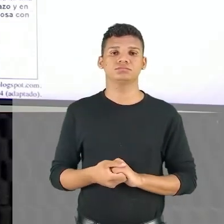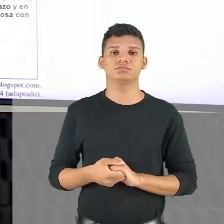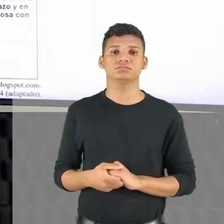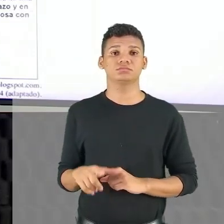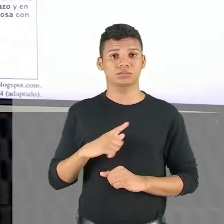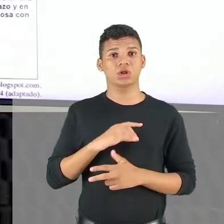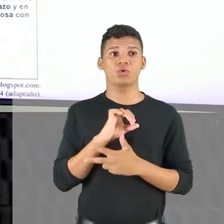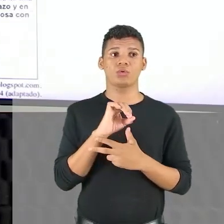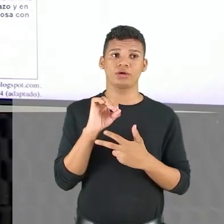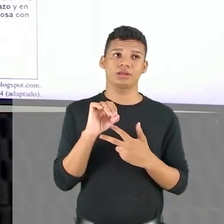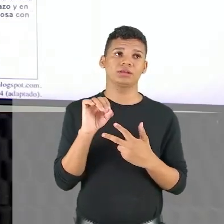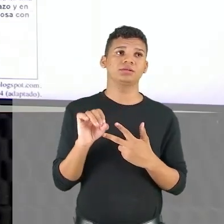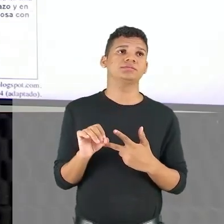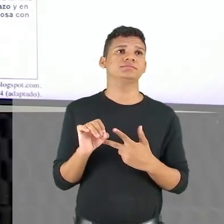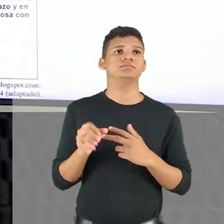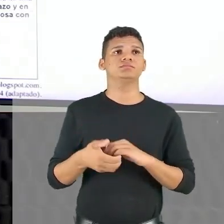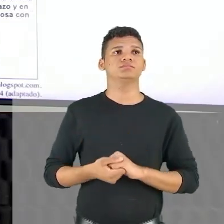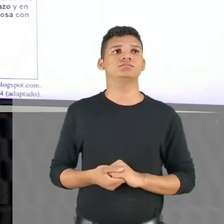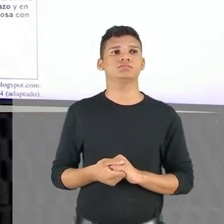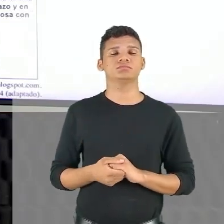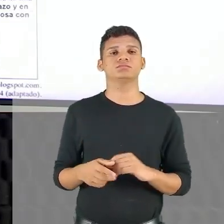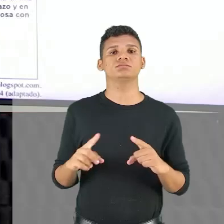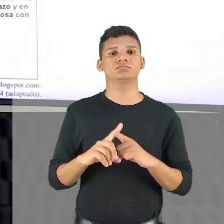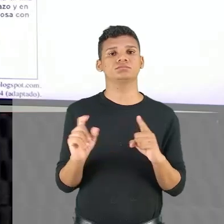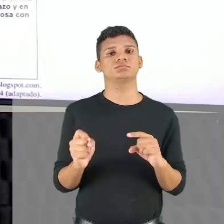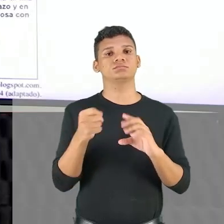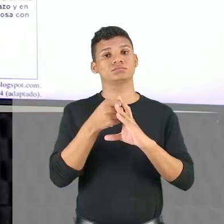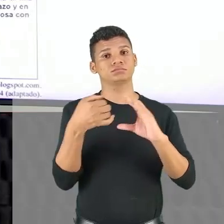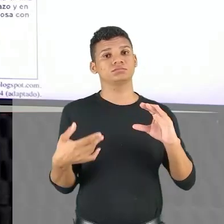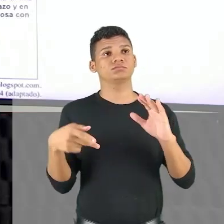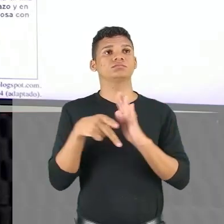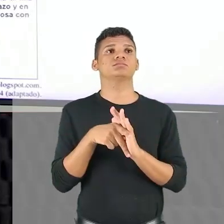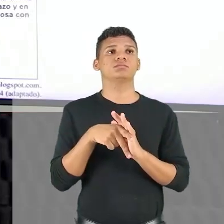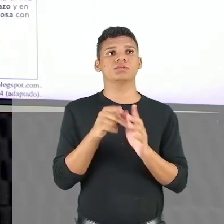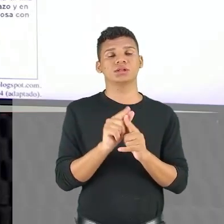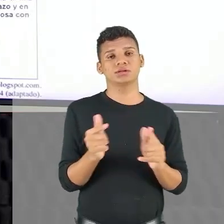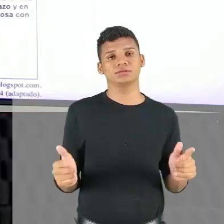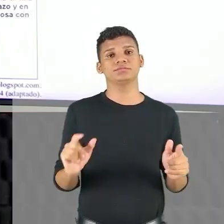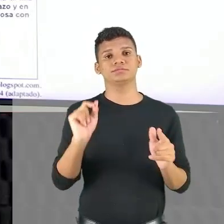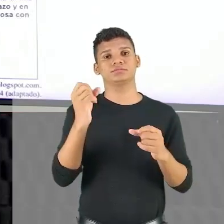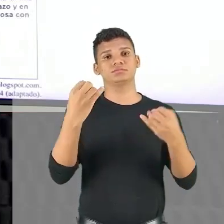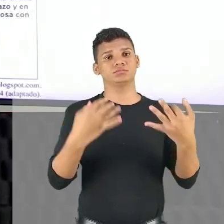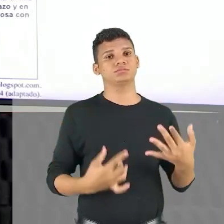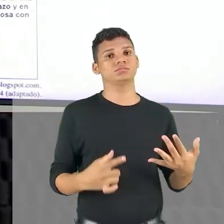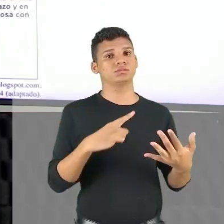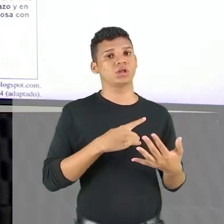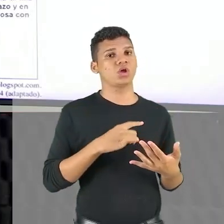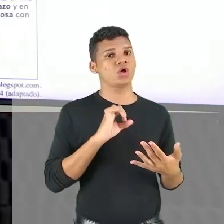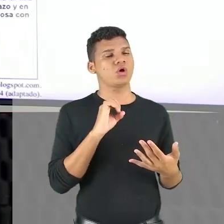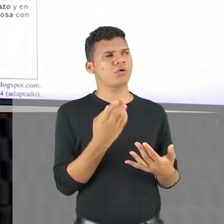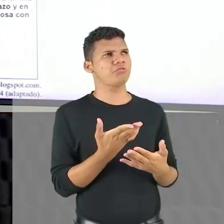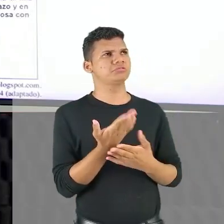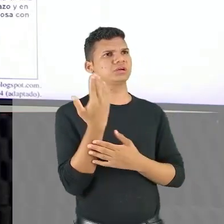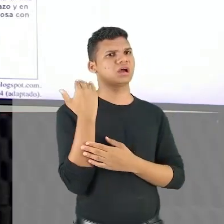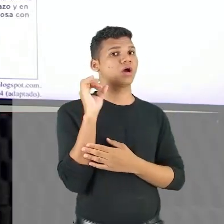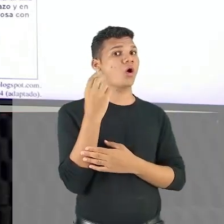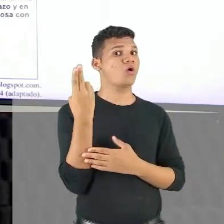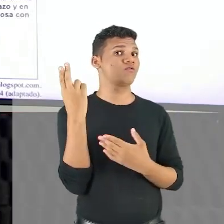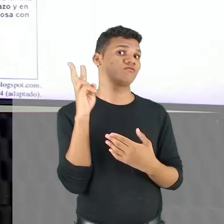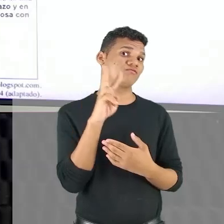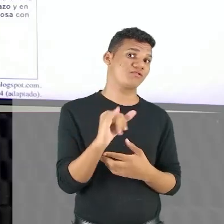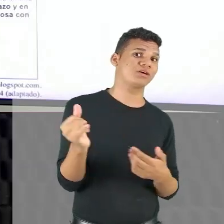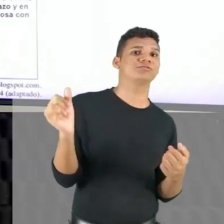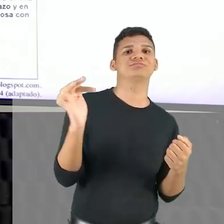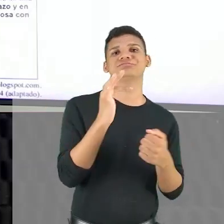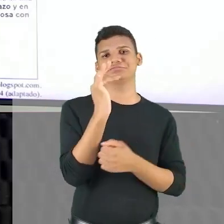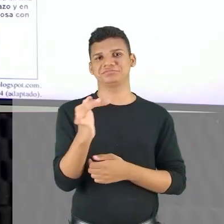o Enem, tá? Uma questão que aspectos gramaticais serão abordados no Enem, ou já foi abordado no Enem. Então vamos ler